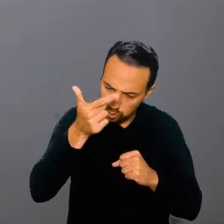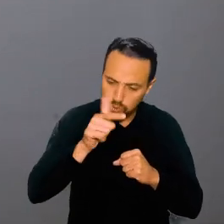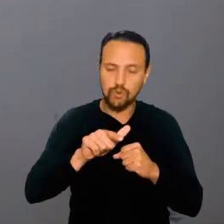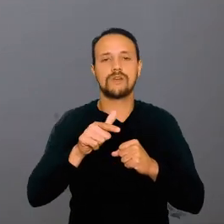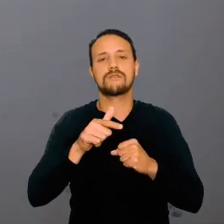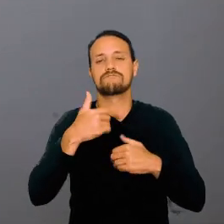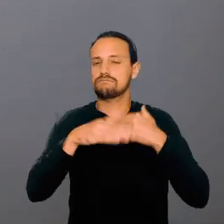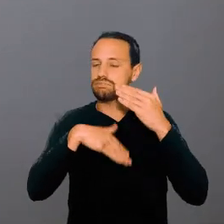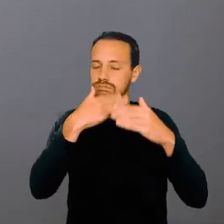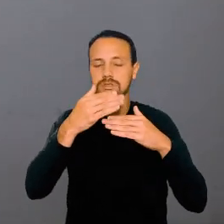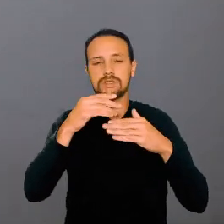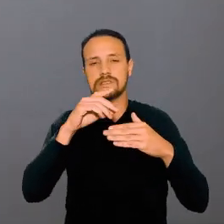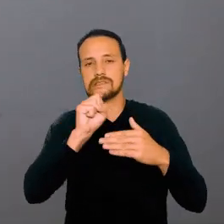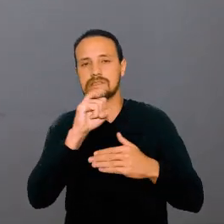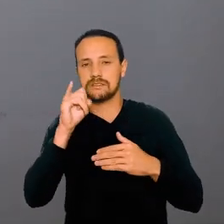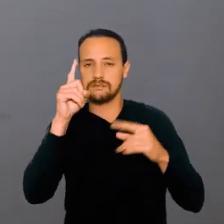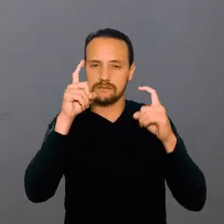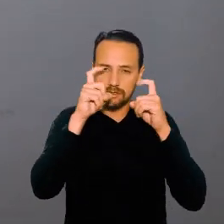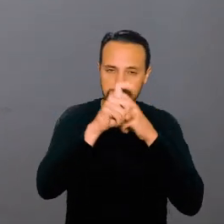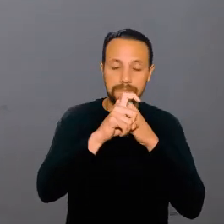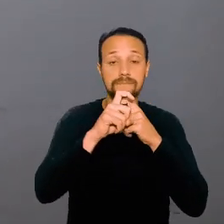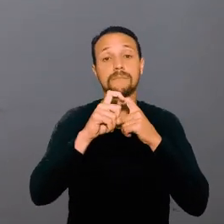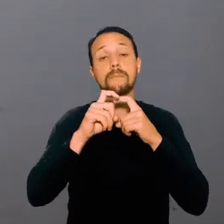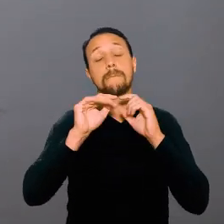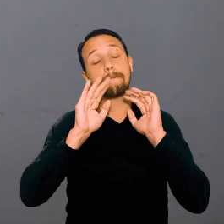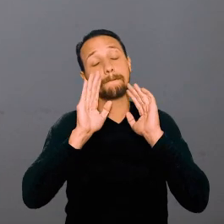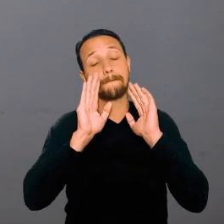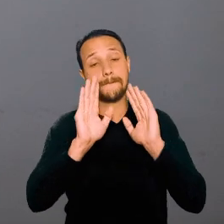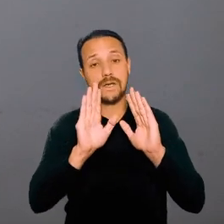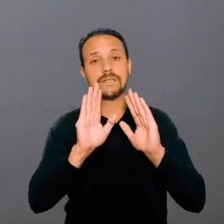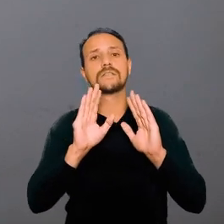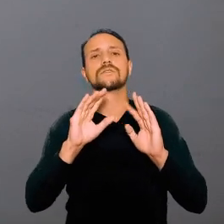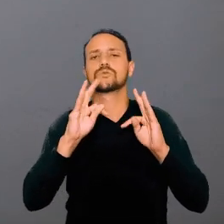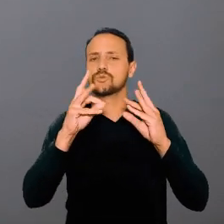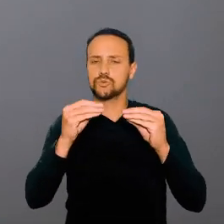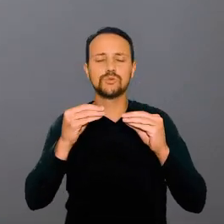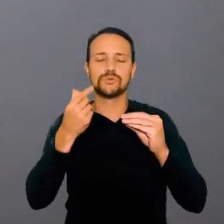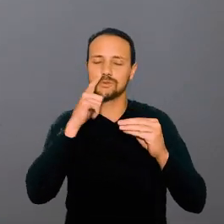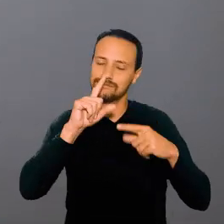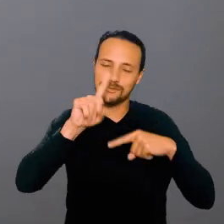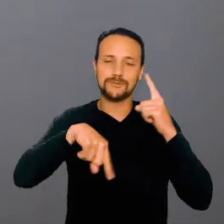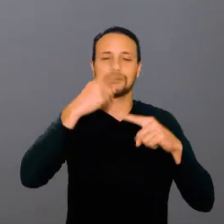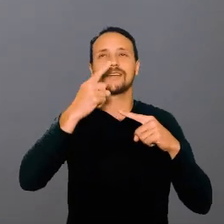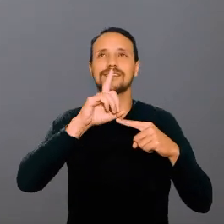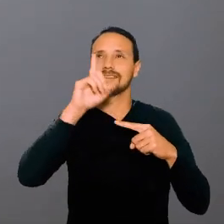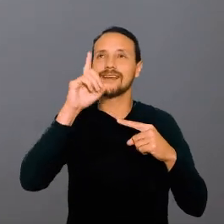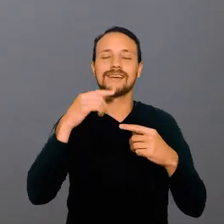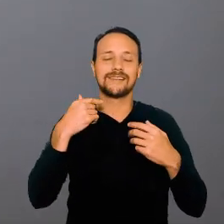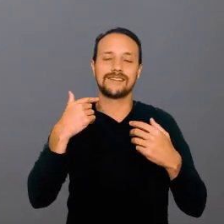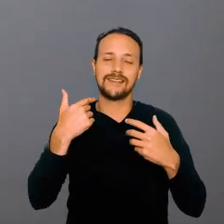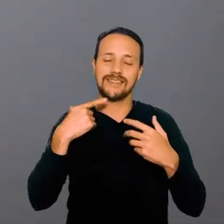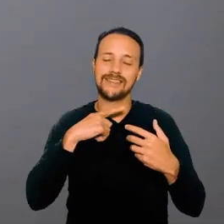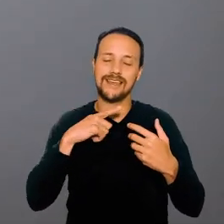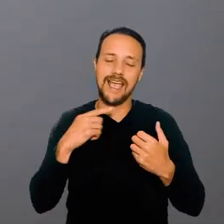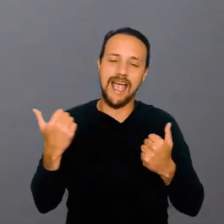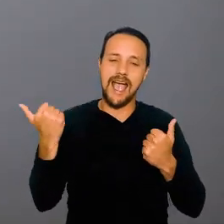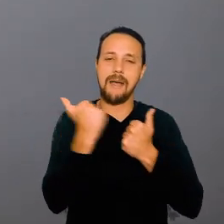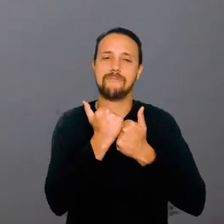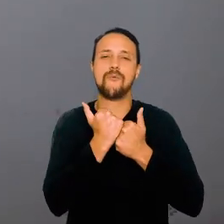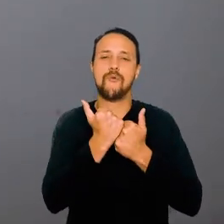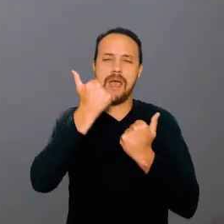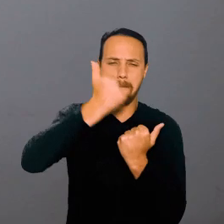E resgatar isso, é muito importante. James, dá tchau pro pessoal. Tchau. Fala tchau, gente, até a